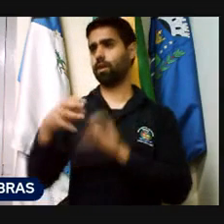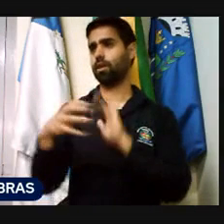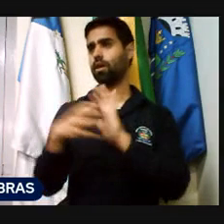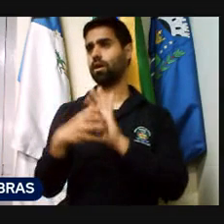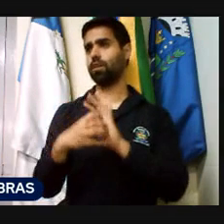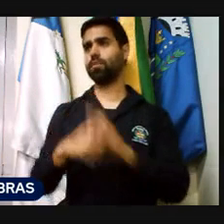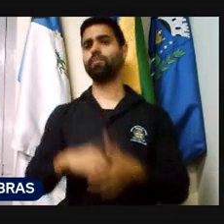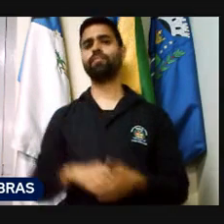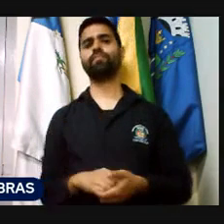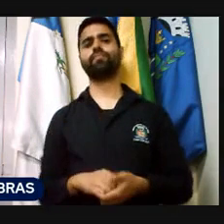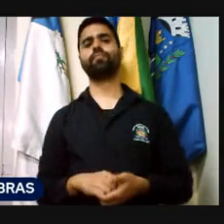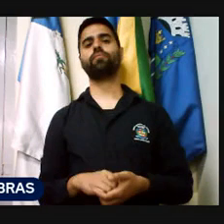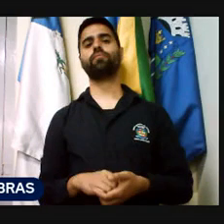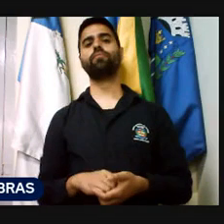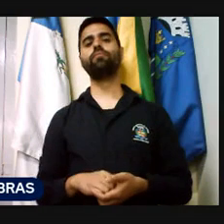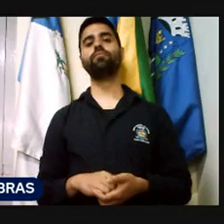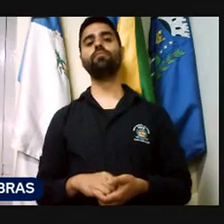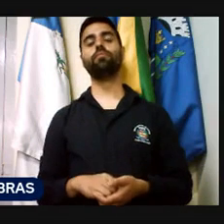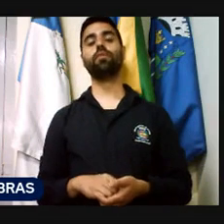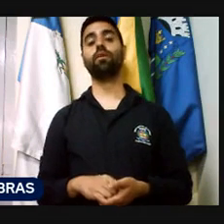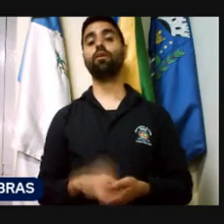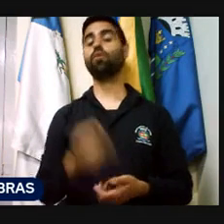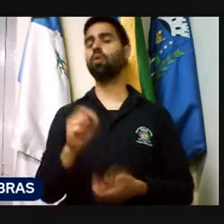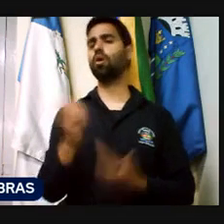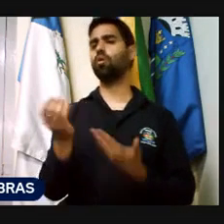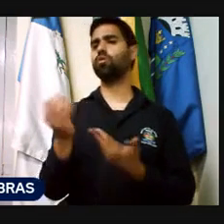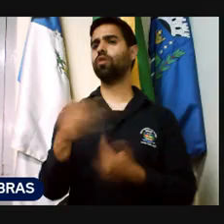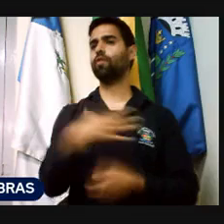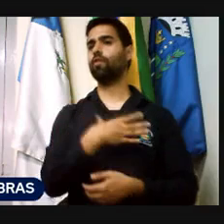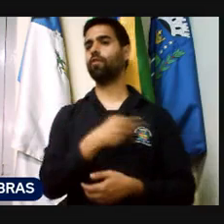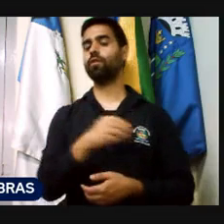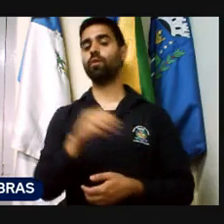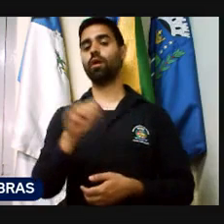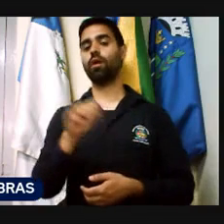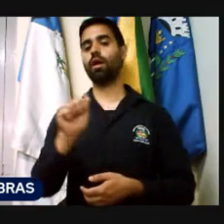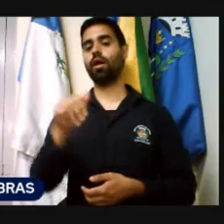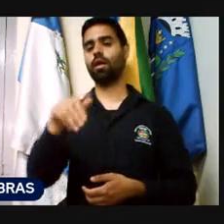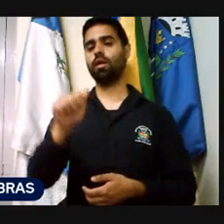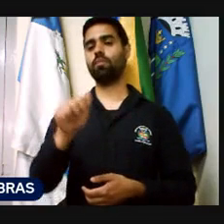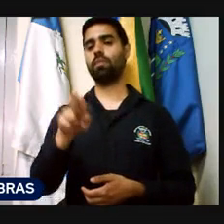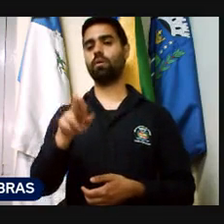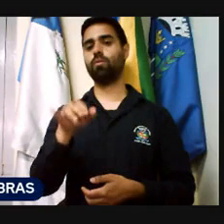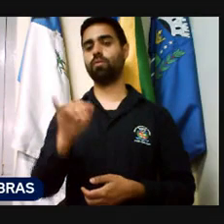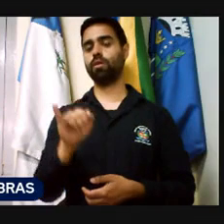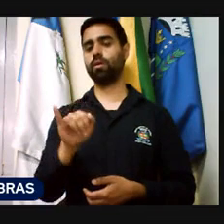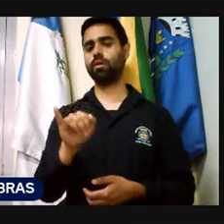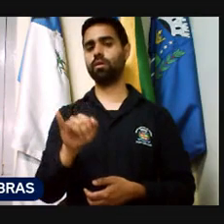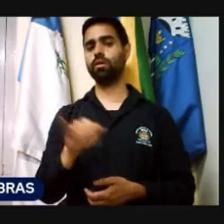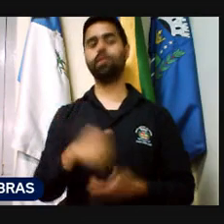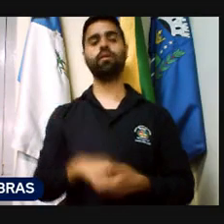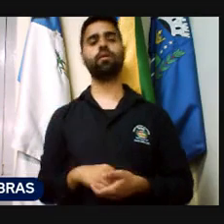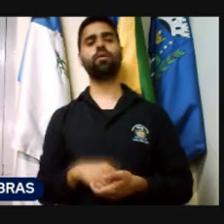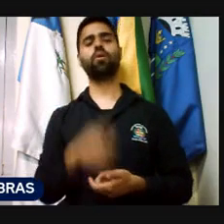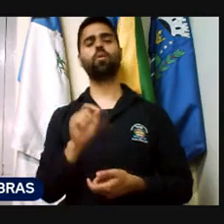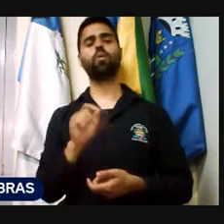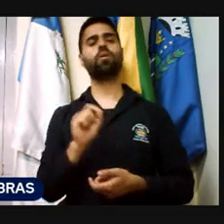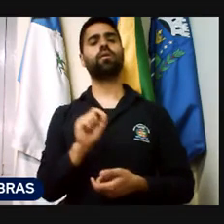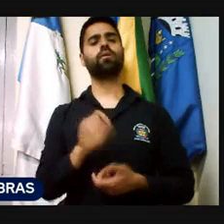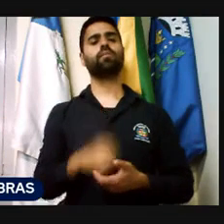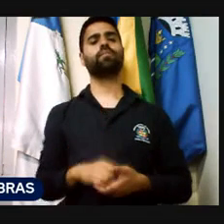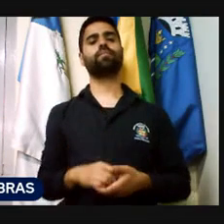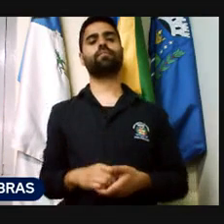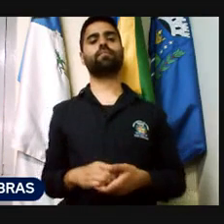colocado em plenário. O Vinícius é um jovem, filho do nosso amigo Amauri Figueira, né? O Vinícius